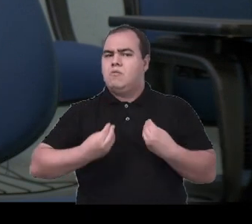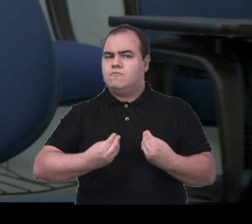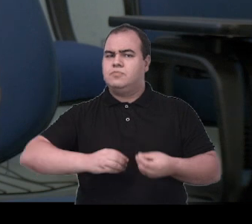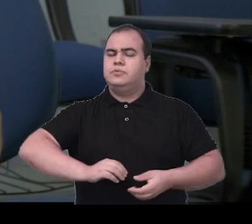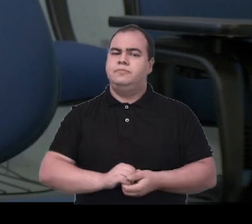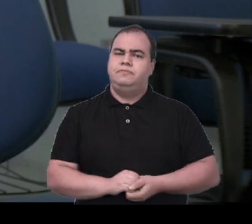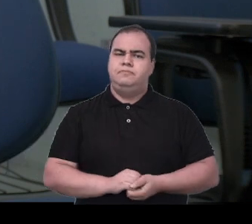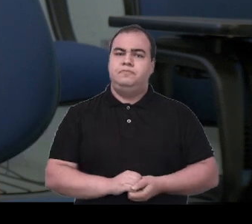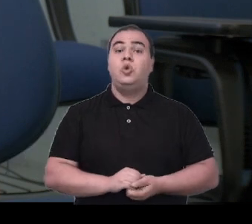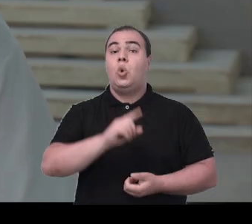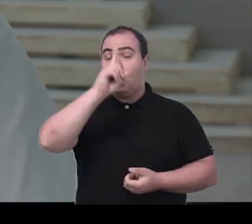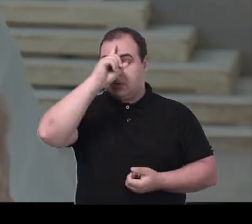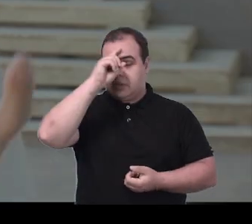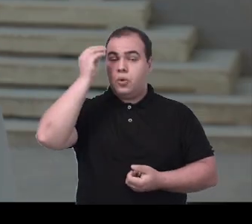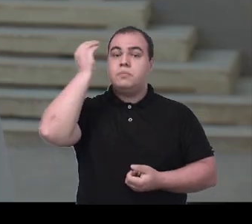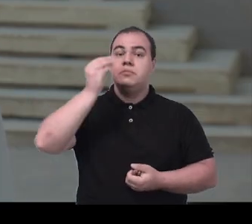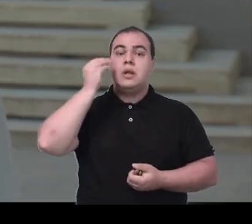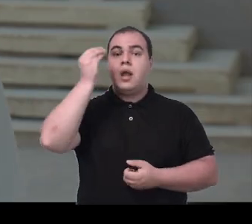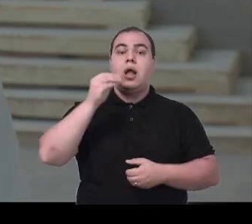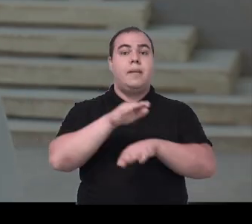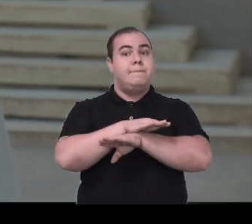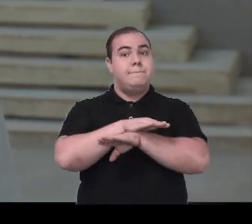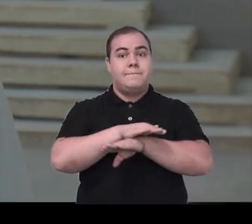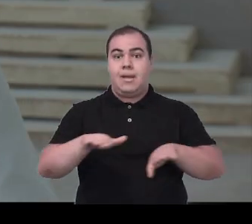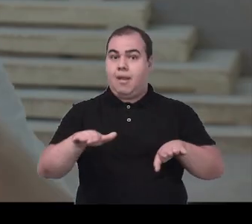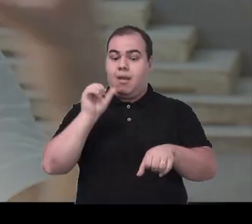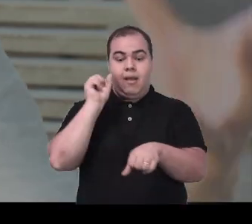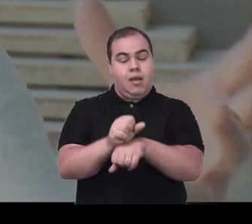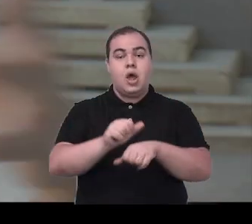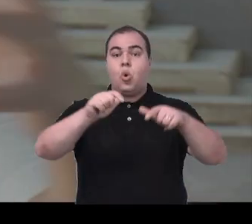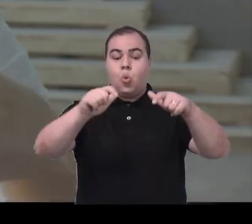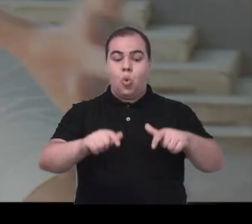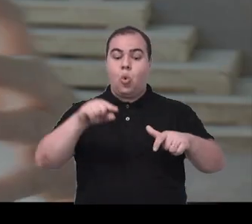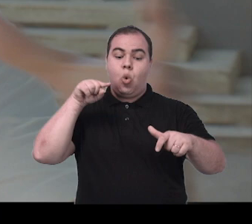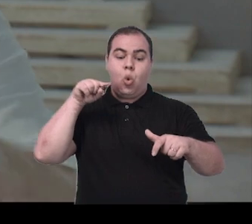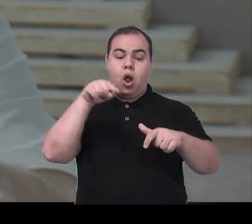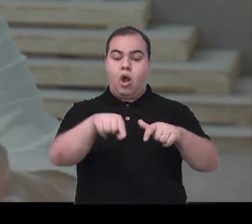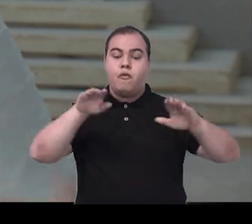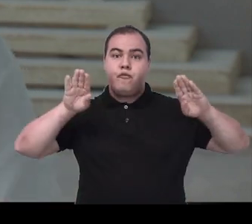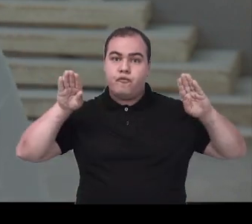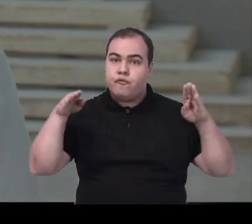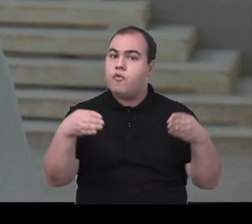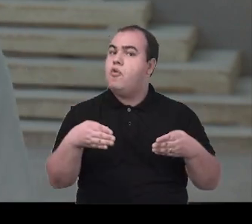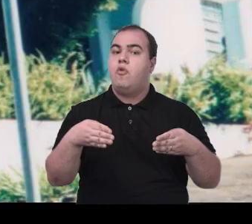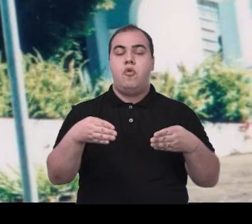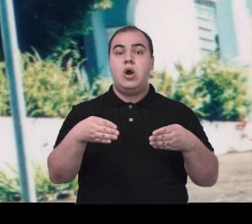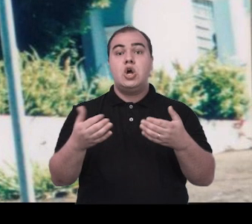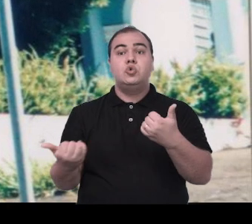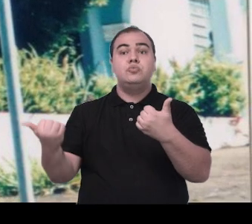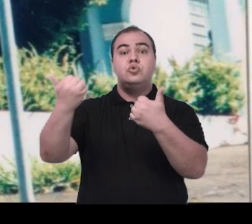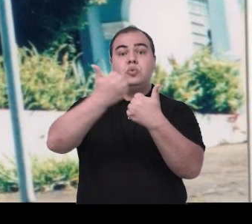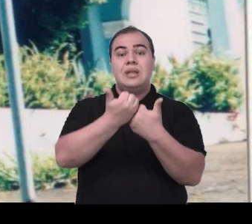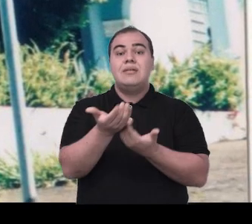tratado, que é através dos manicômios, né? Que o hospital psiquiátrico ele deixa de existir enquanto um local onde tudo se concentra, e